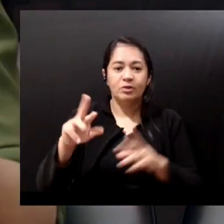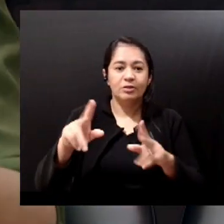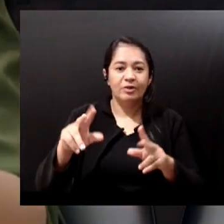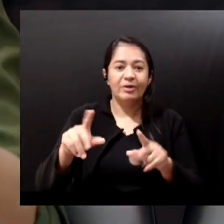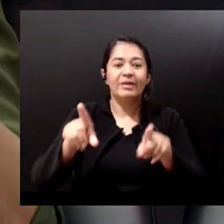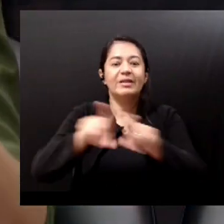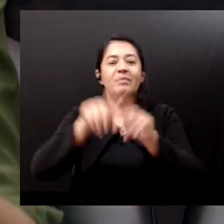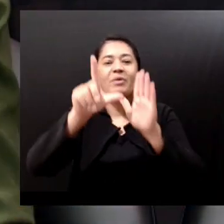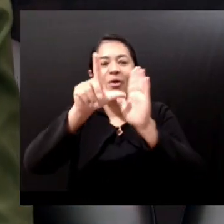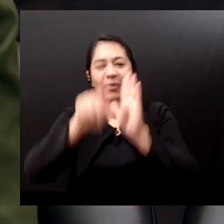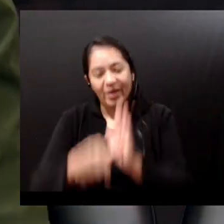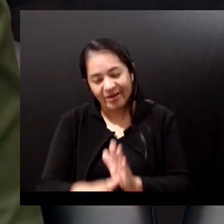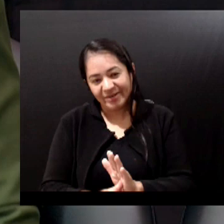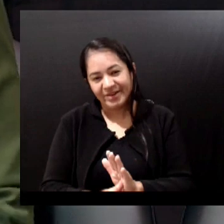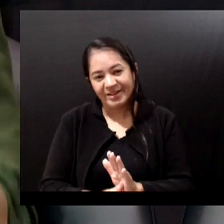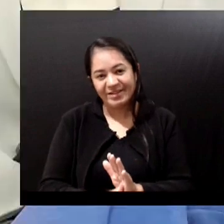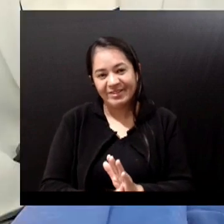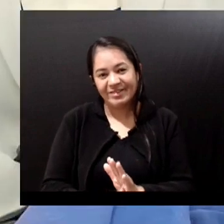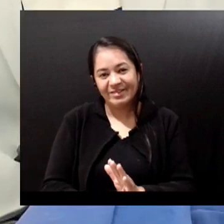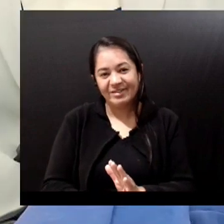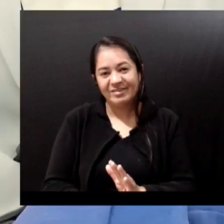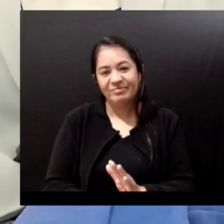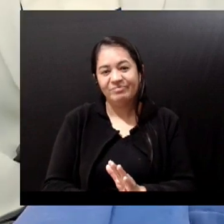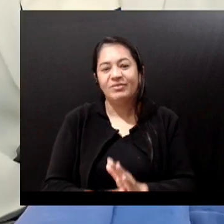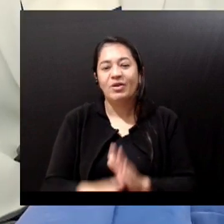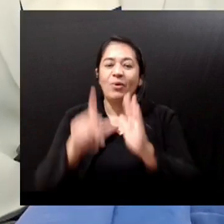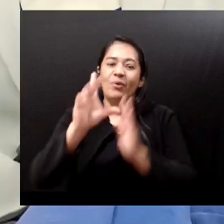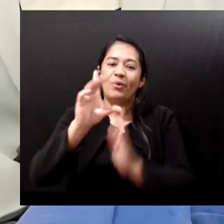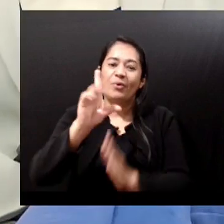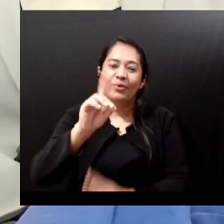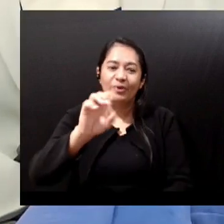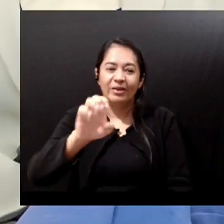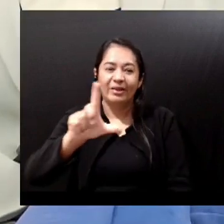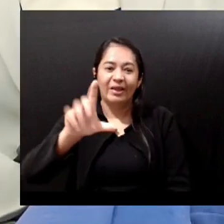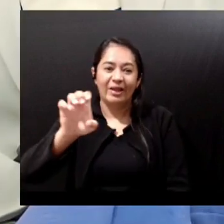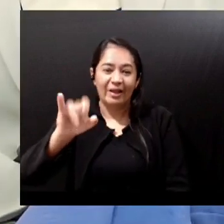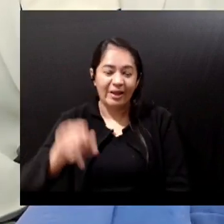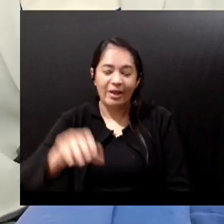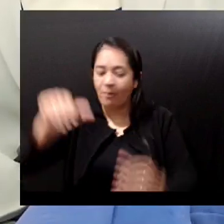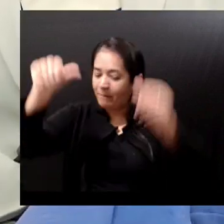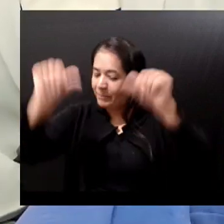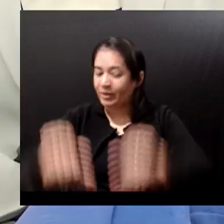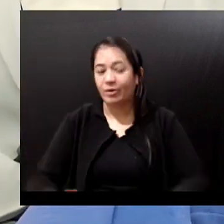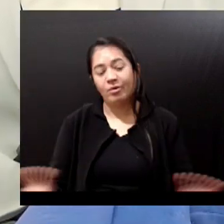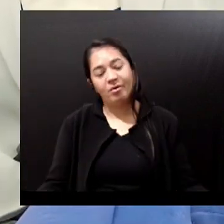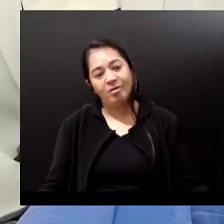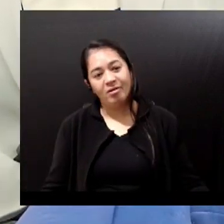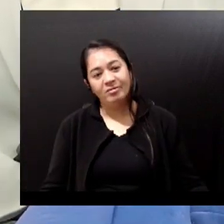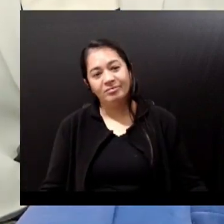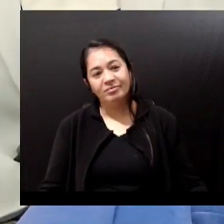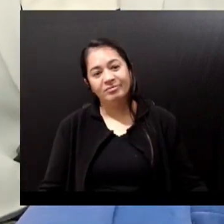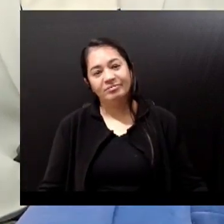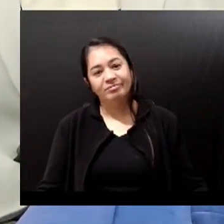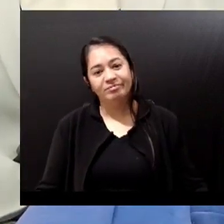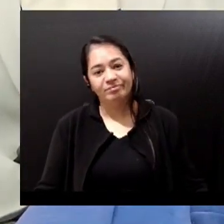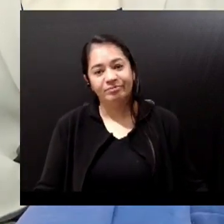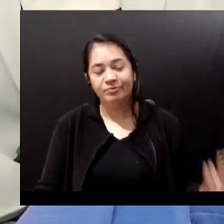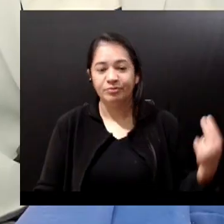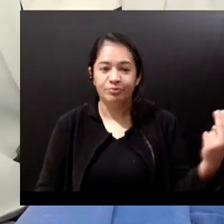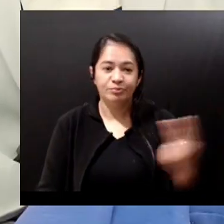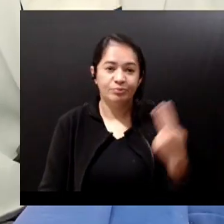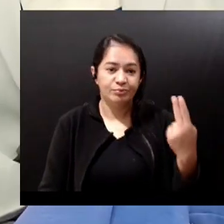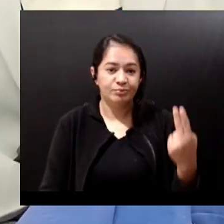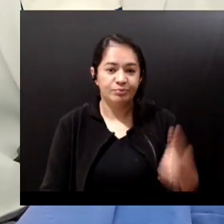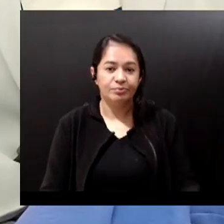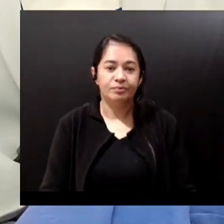coisa delay, mais... né? Delay Tal do ainda, delay. delay que é o pior do negócio, né? Que é a sogra do online. Então, a gente precisa...